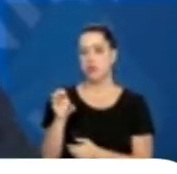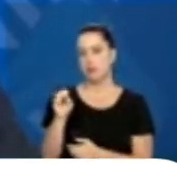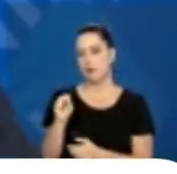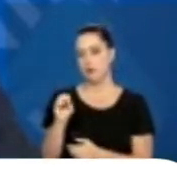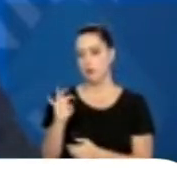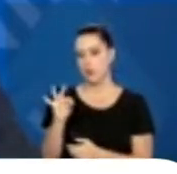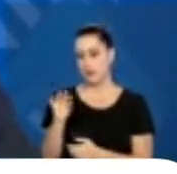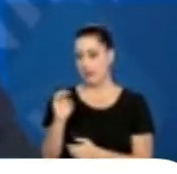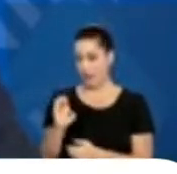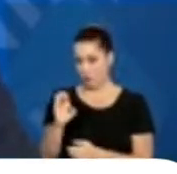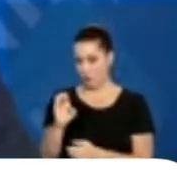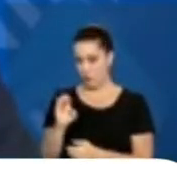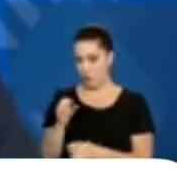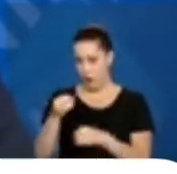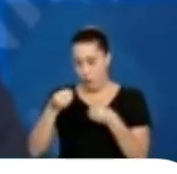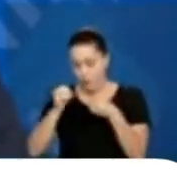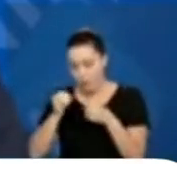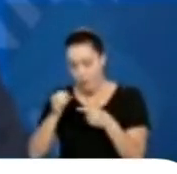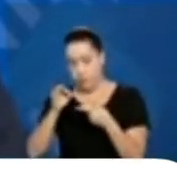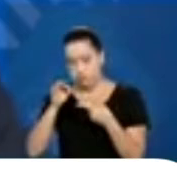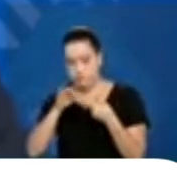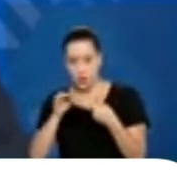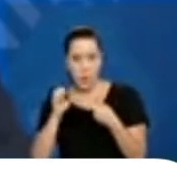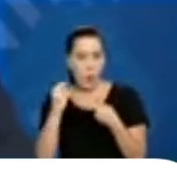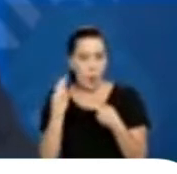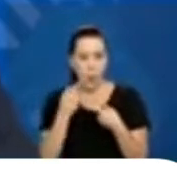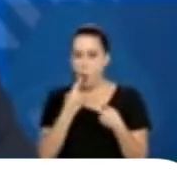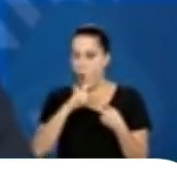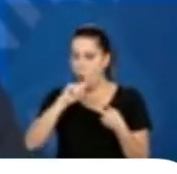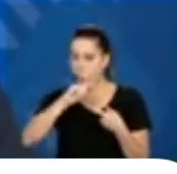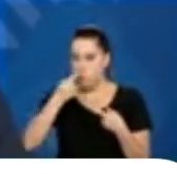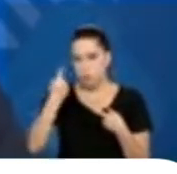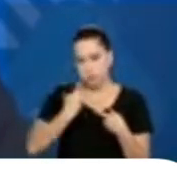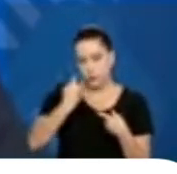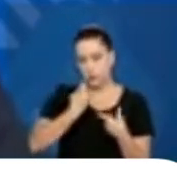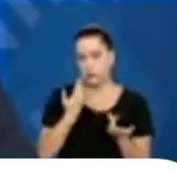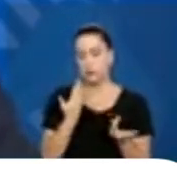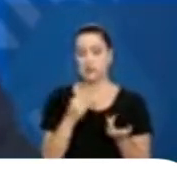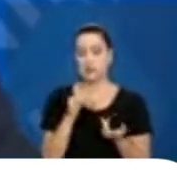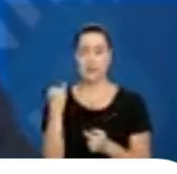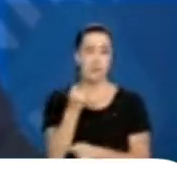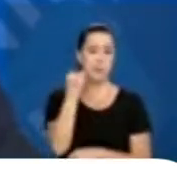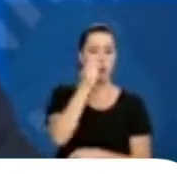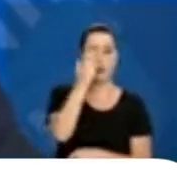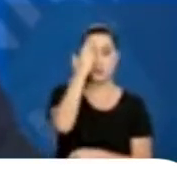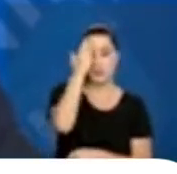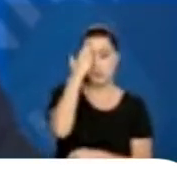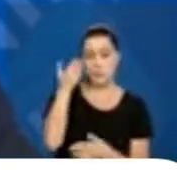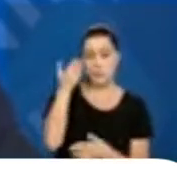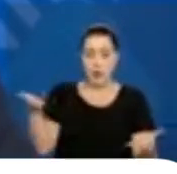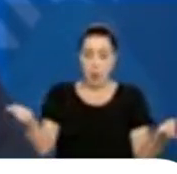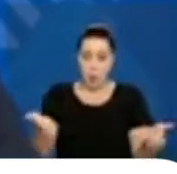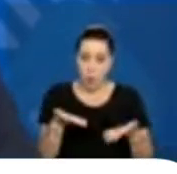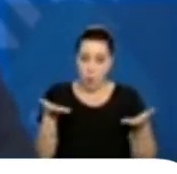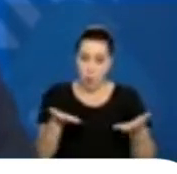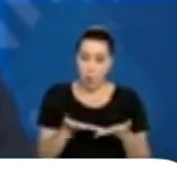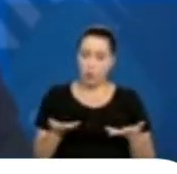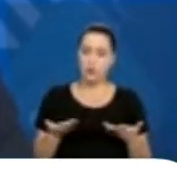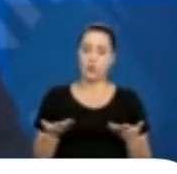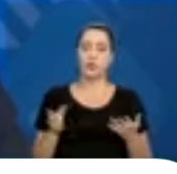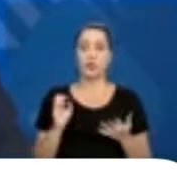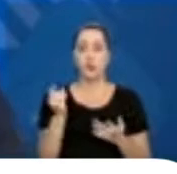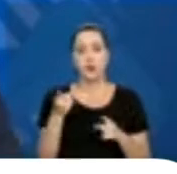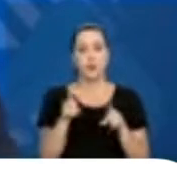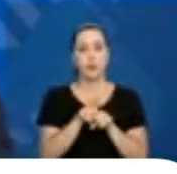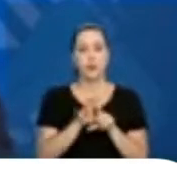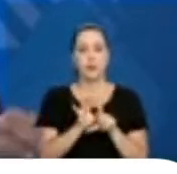doença. O entendimento desse percentual ele é fundamental não só para entender o presente, mas para entender